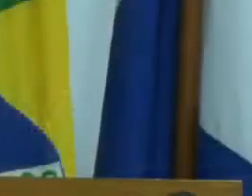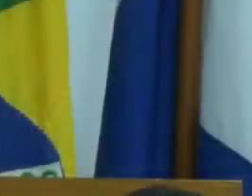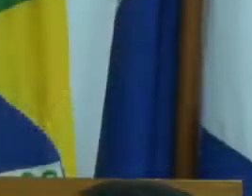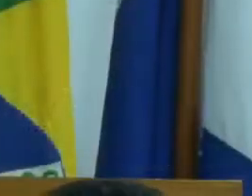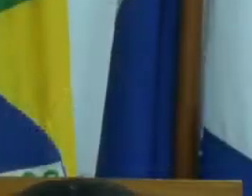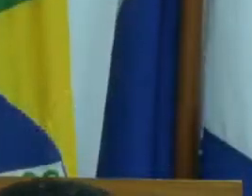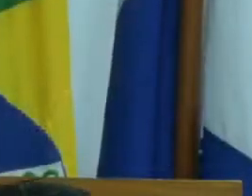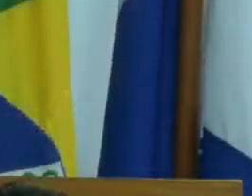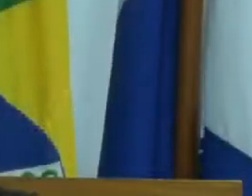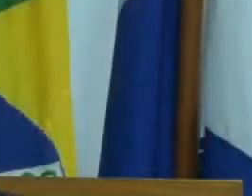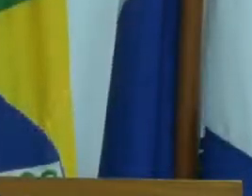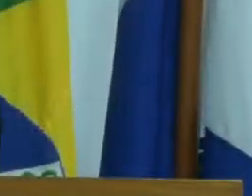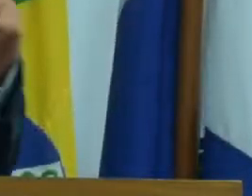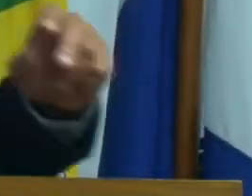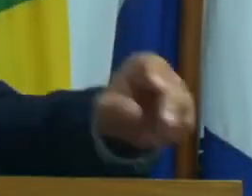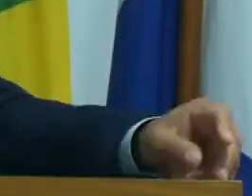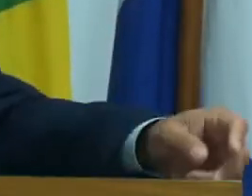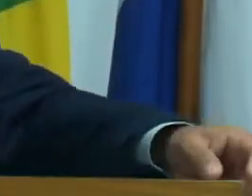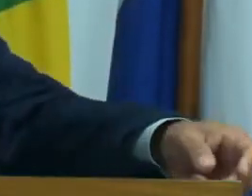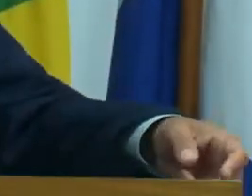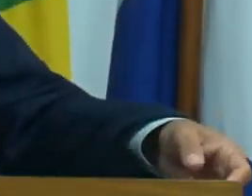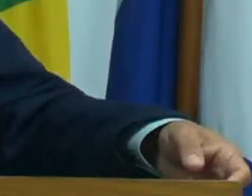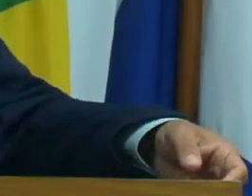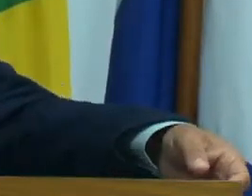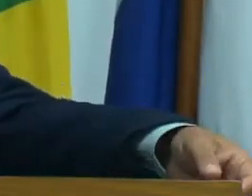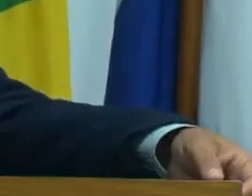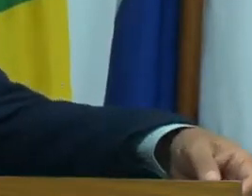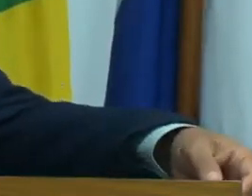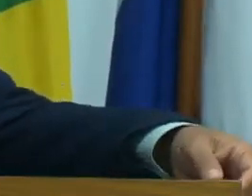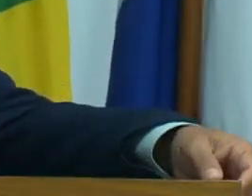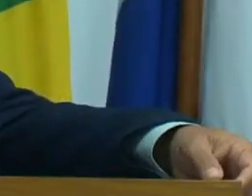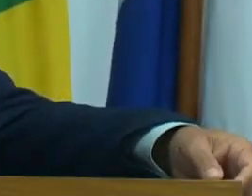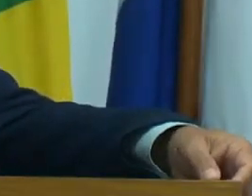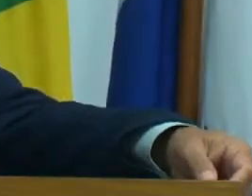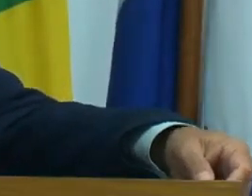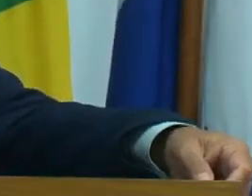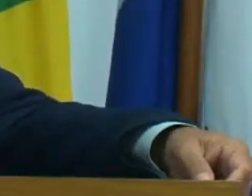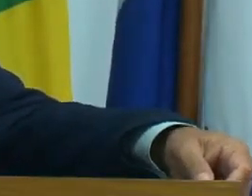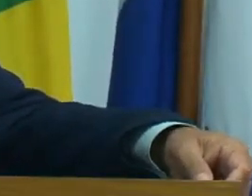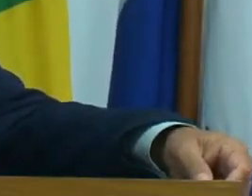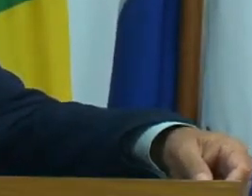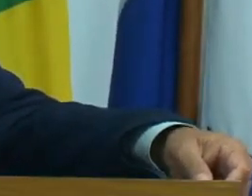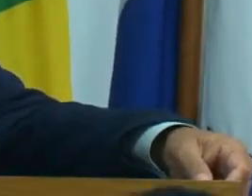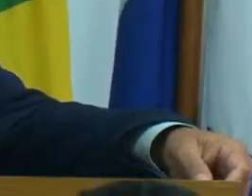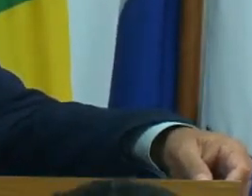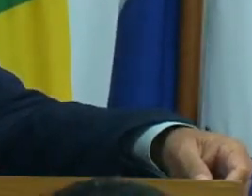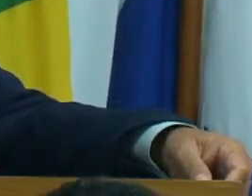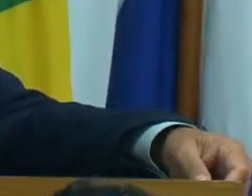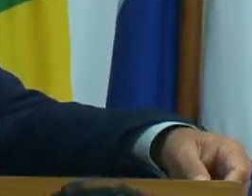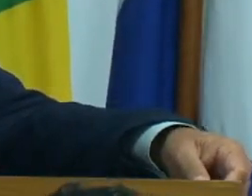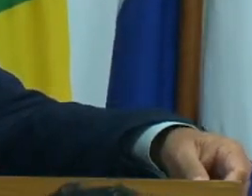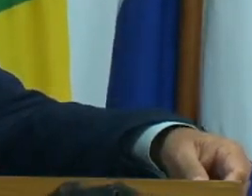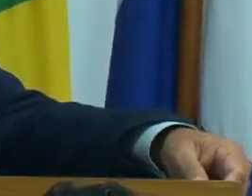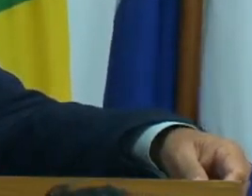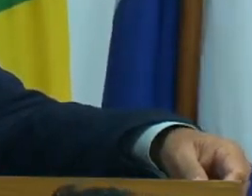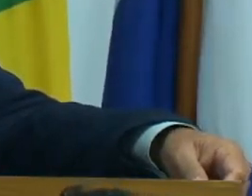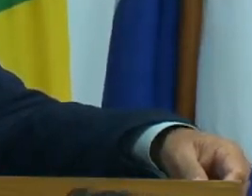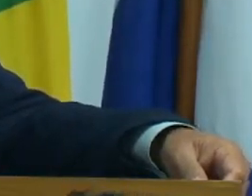Boa noite, presidente. Boa noite, vereadores. Boa noite a todos que nos assistem da TV Câmara.